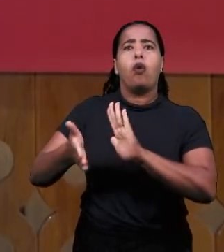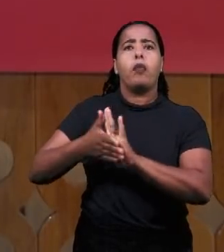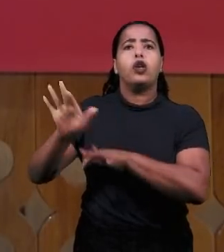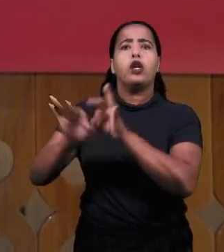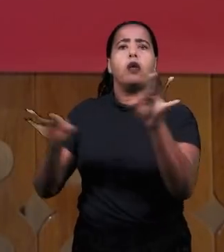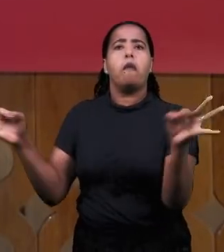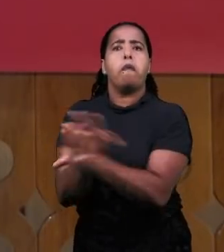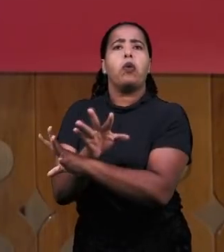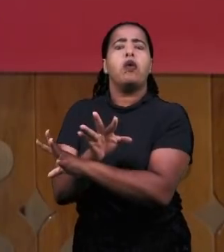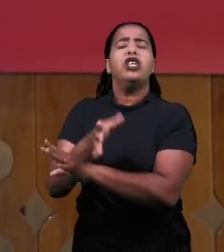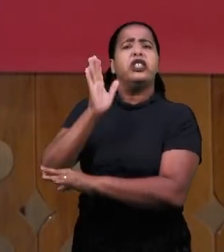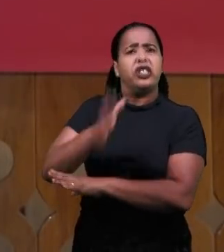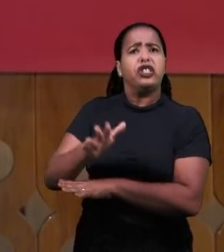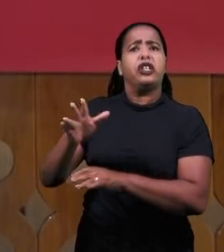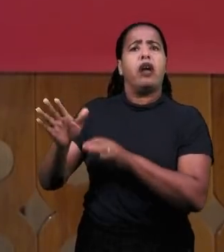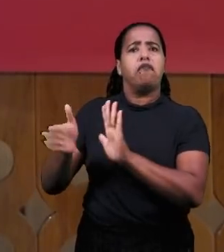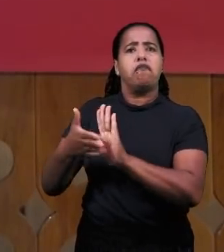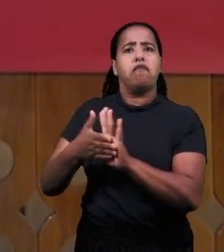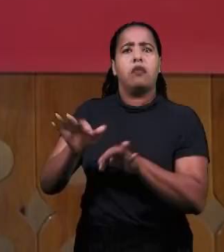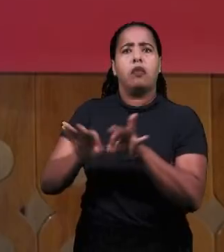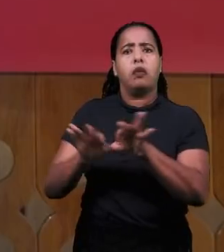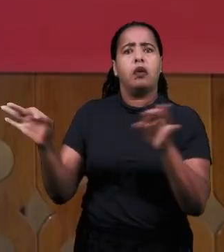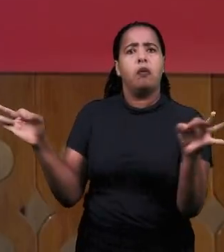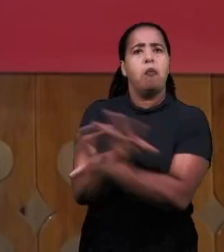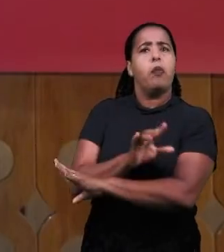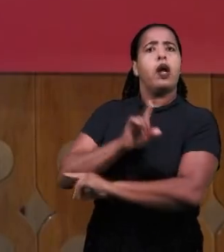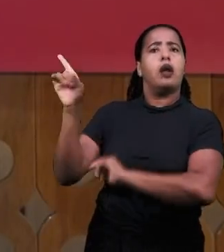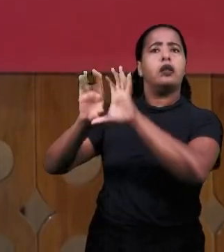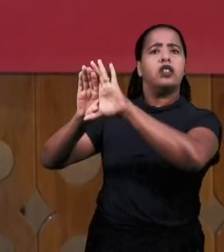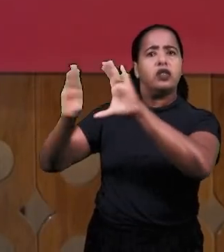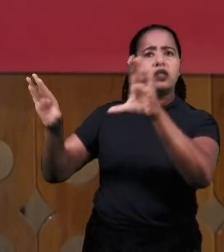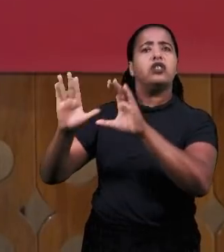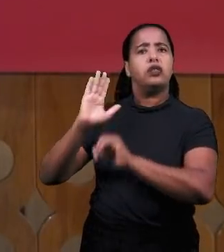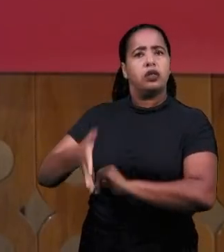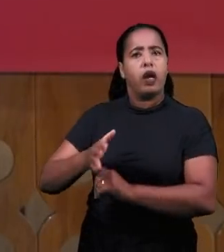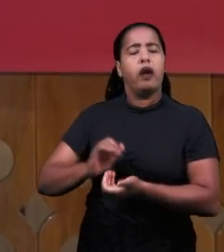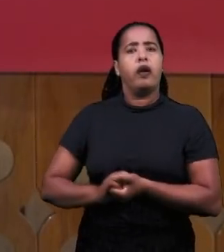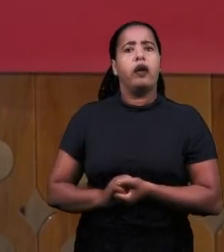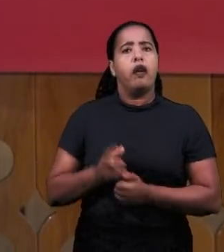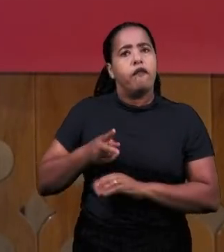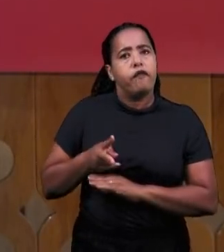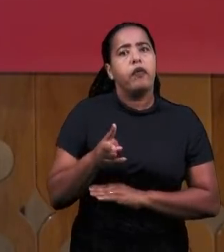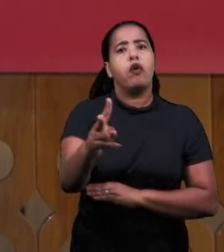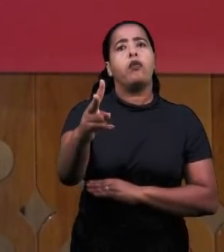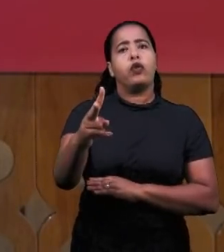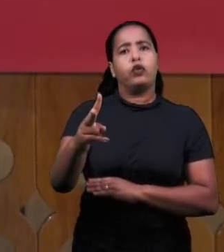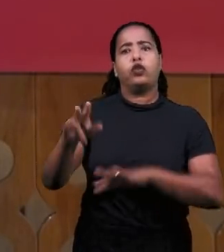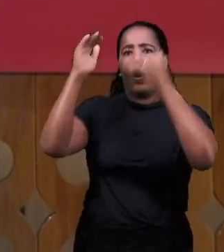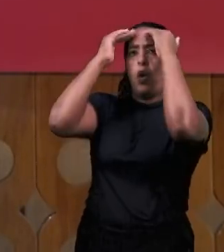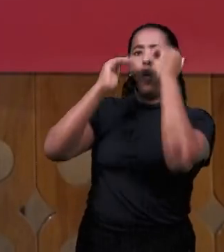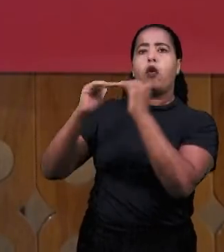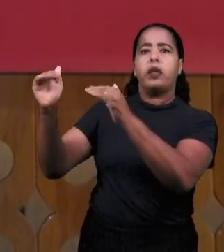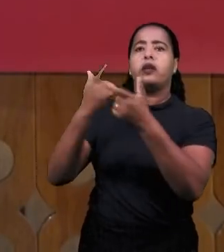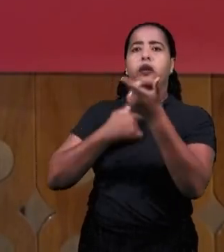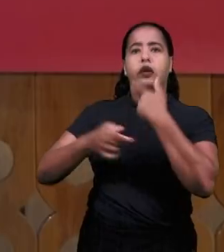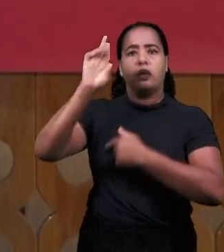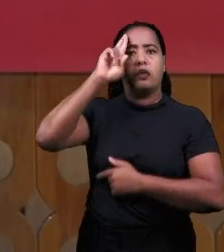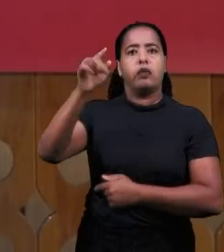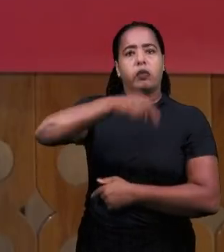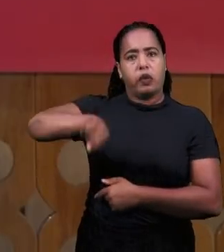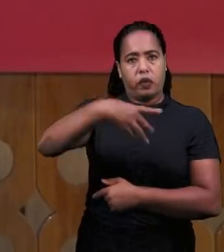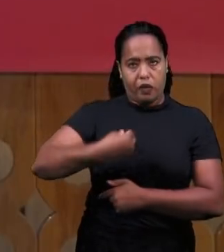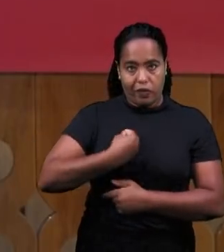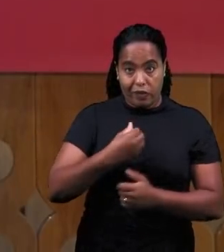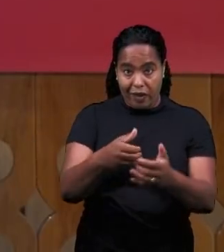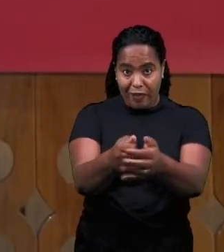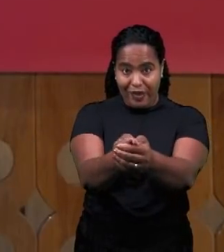Há um projeto estabelecido, minhas irmãs. Vamos continuar, vamos na realização desse projeto, que é o que o Senhor quer para nós.